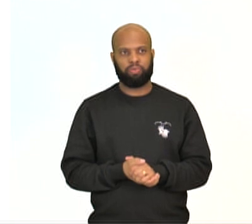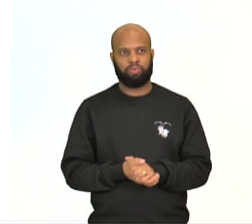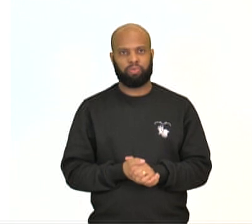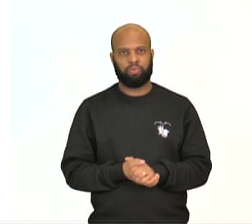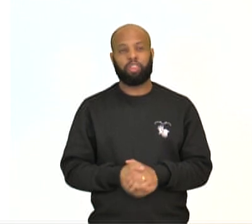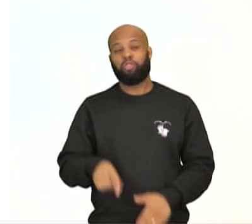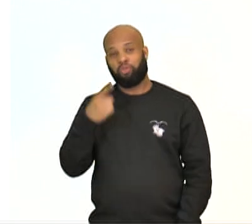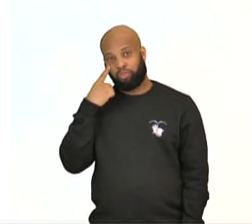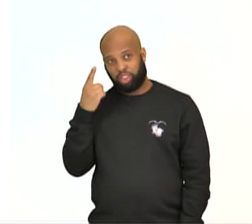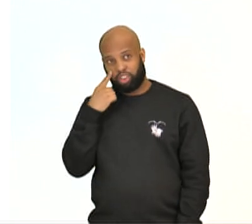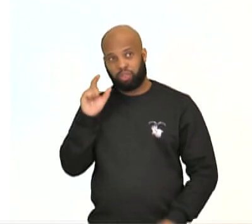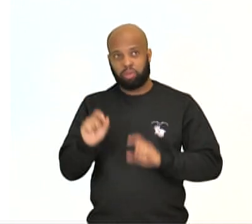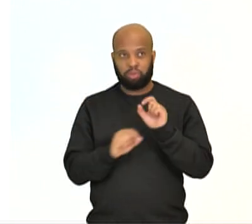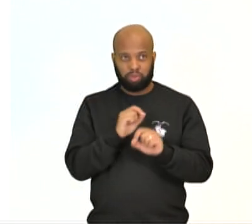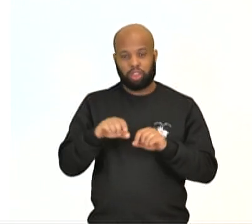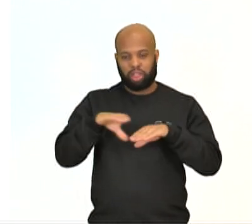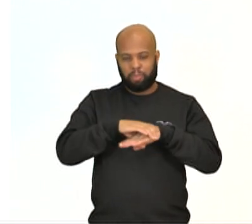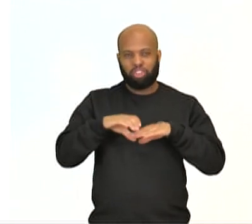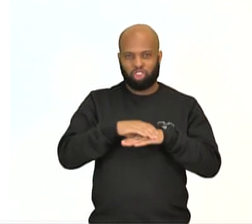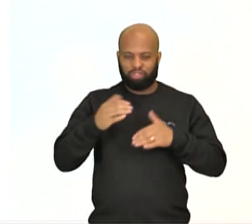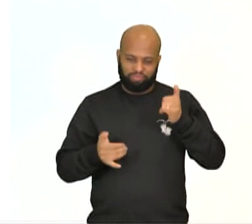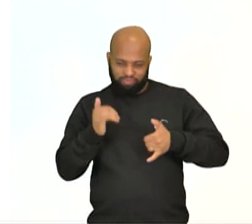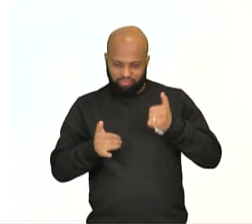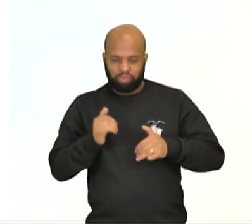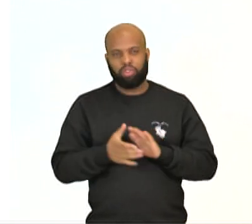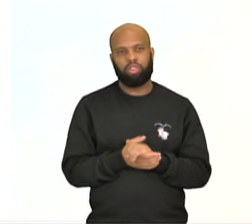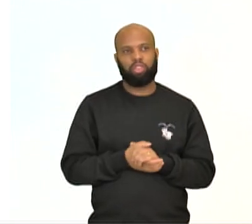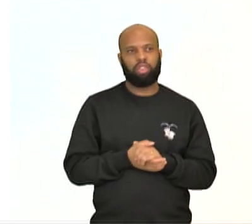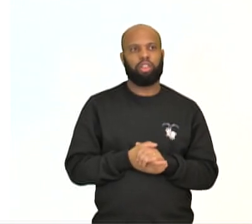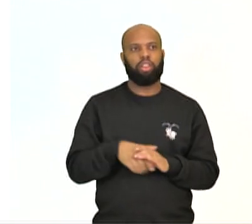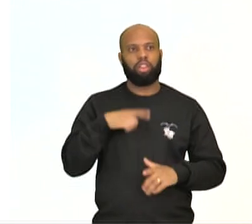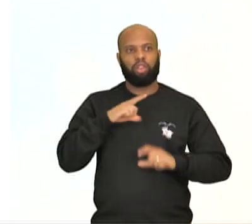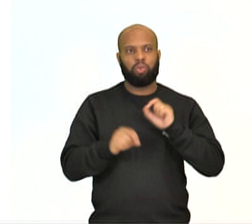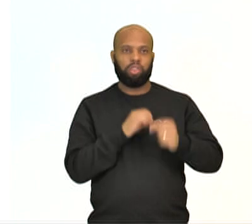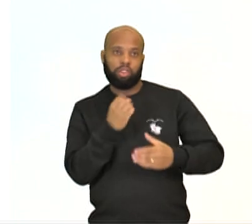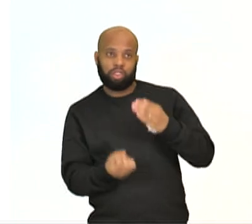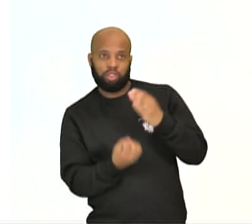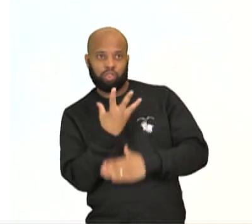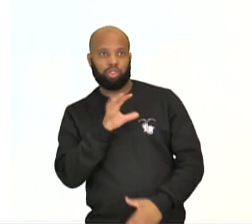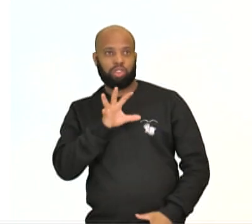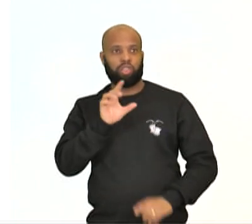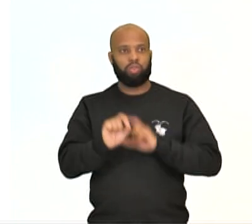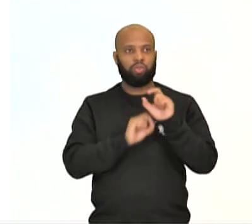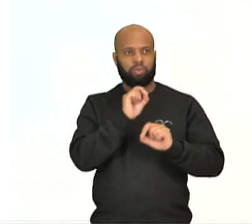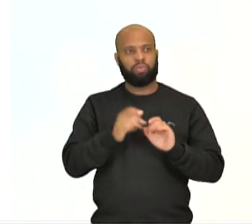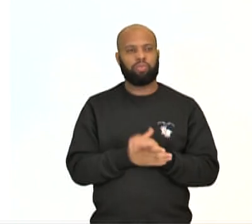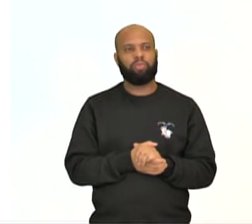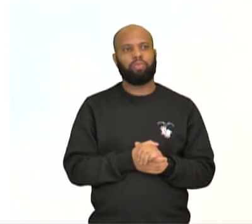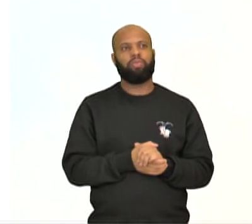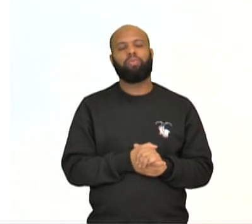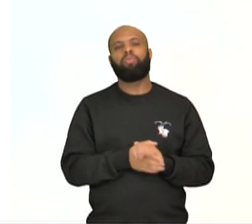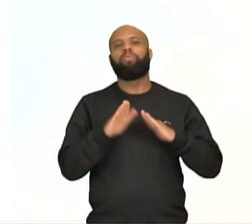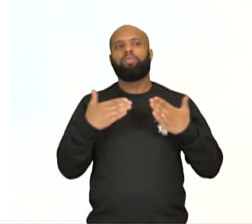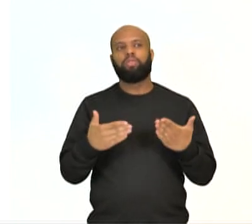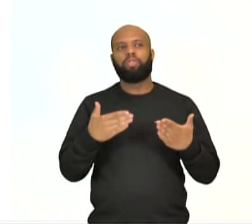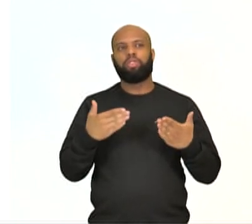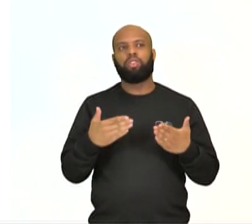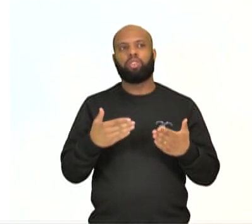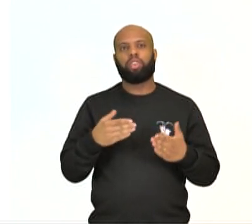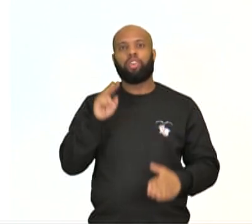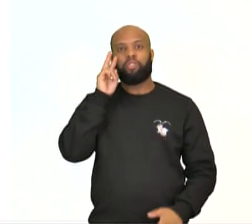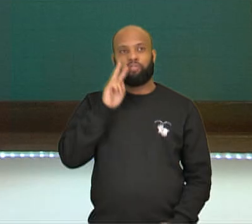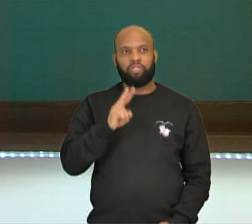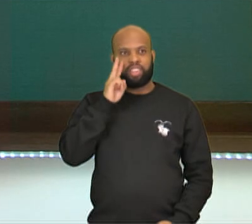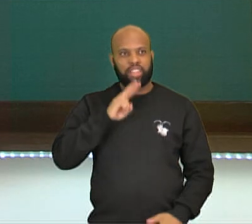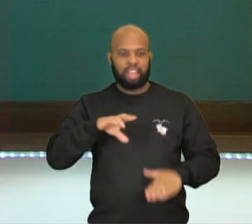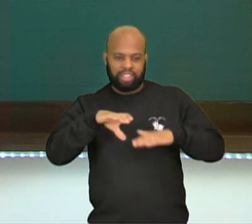Como o próprio nome já diz. E uma das vertentes dessa origem do sapateado é que eles viam o